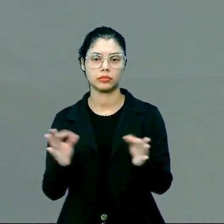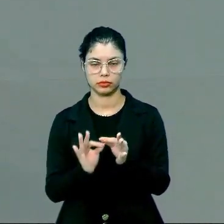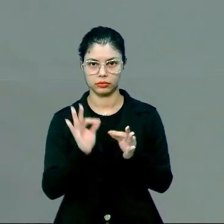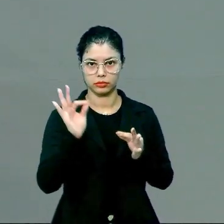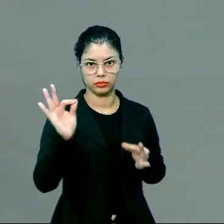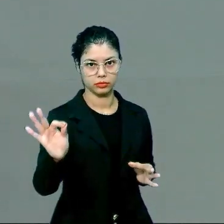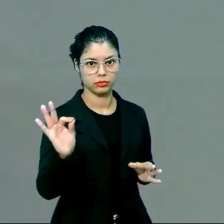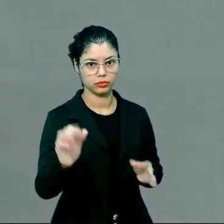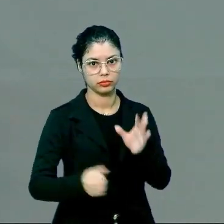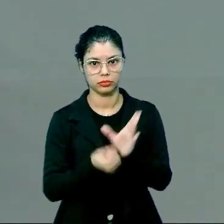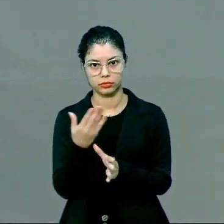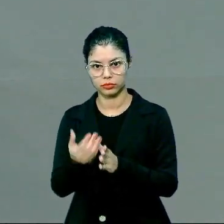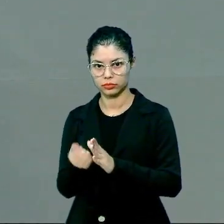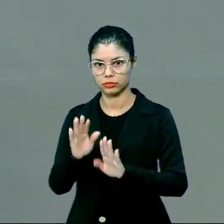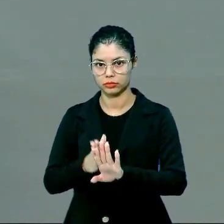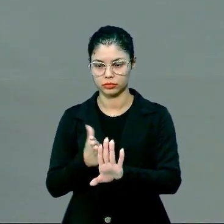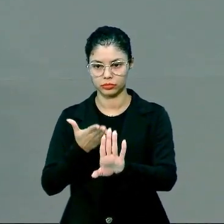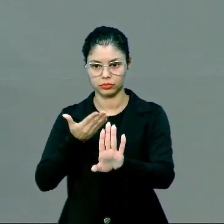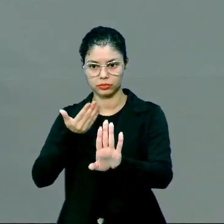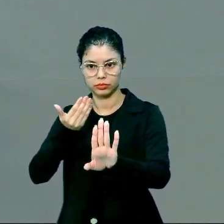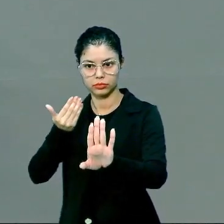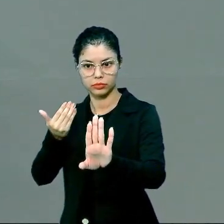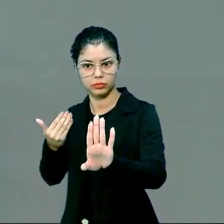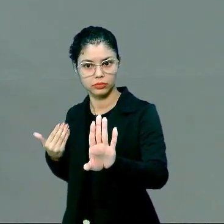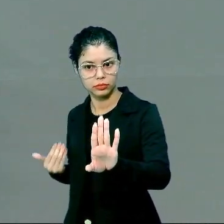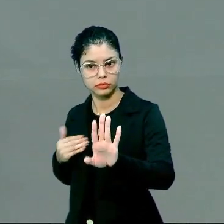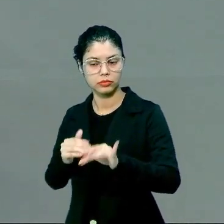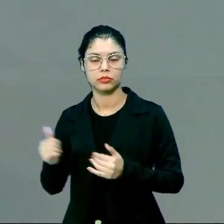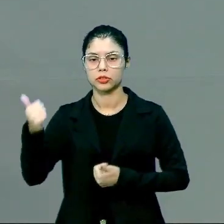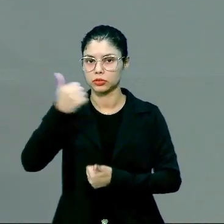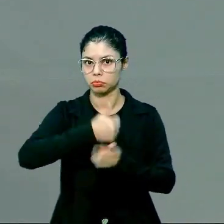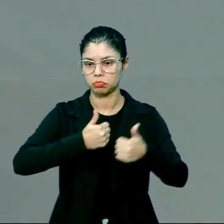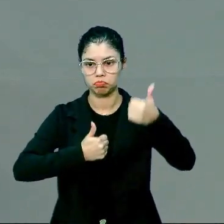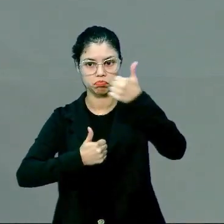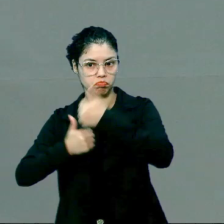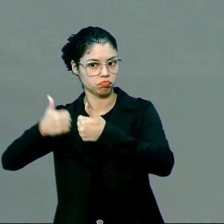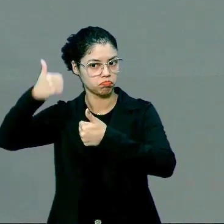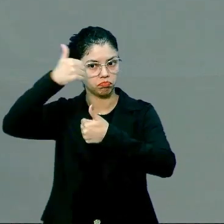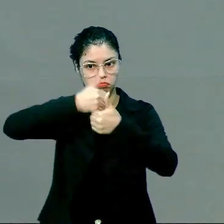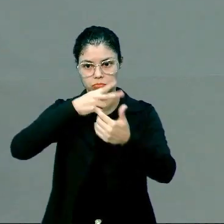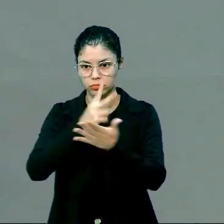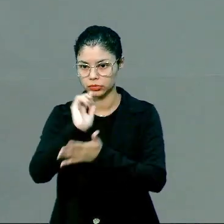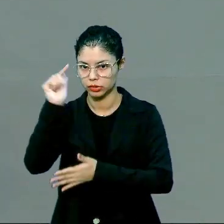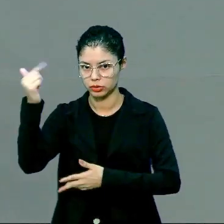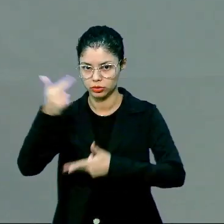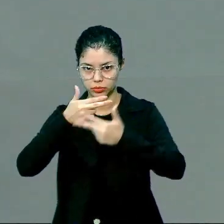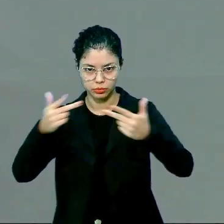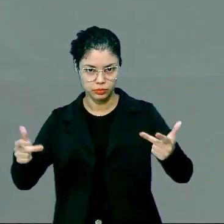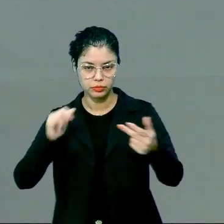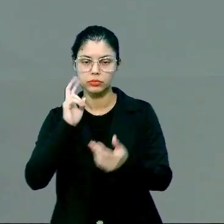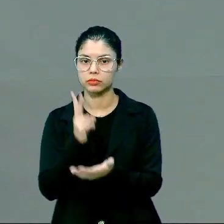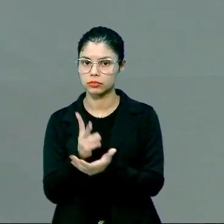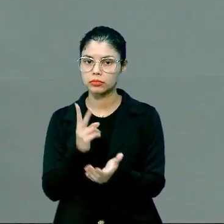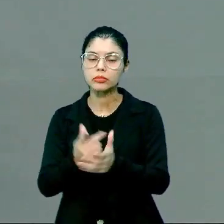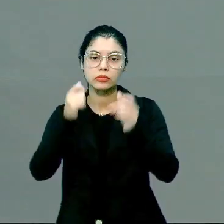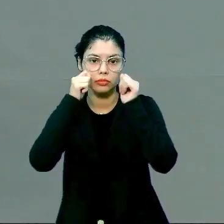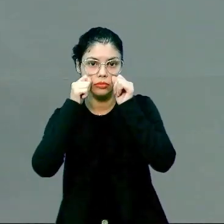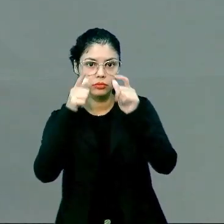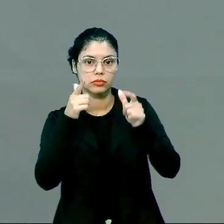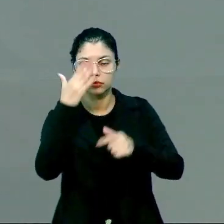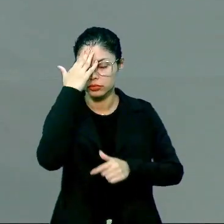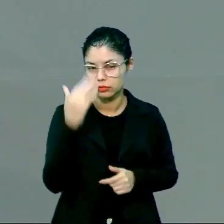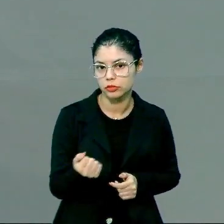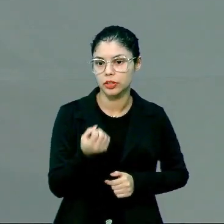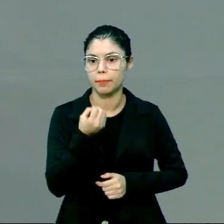que os produtos vão ficando obsoletos, uma coisa vai substituindo outra, e a gente tem que estar muito mais atento para saber o